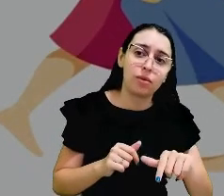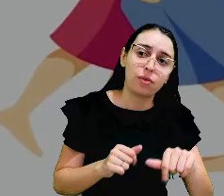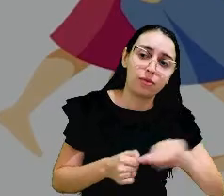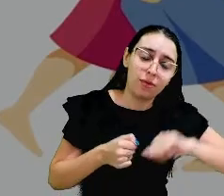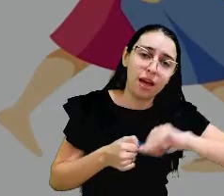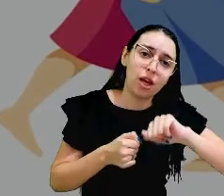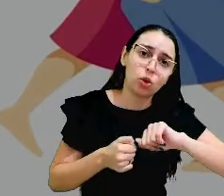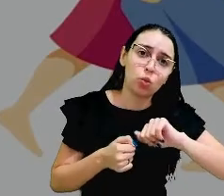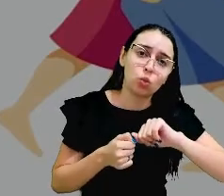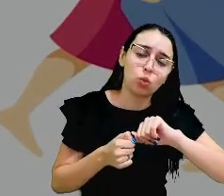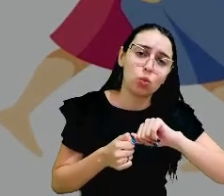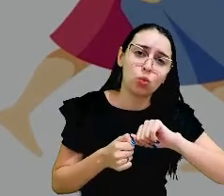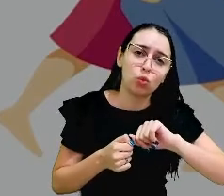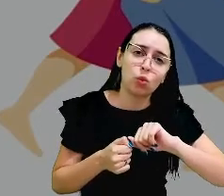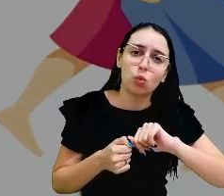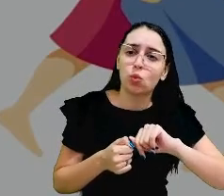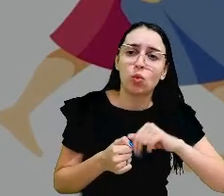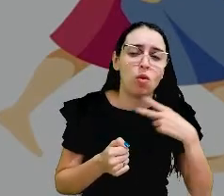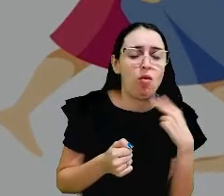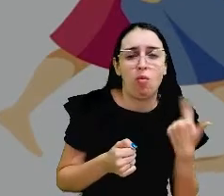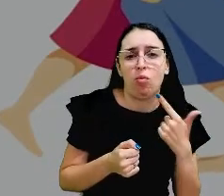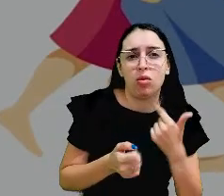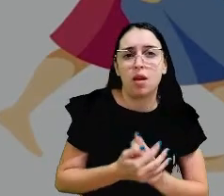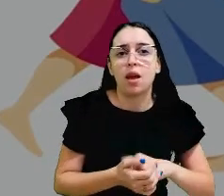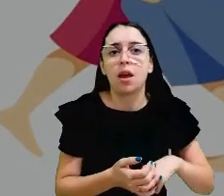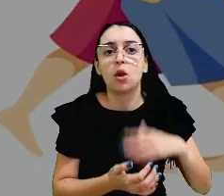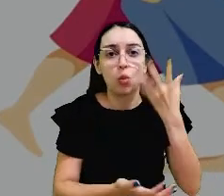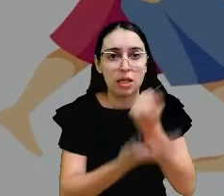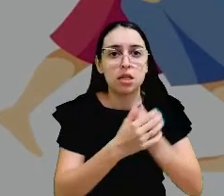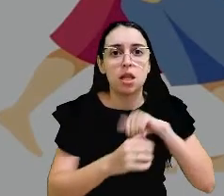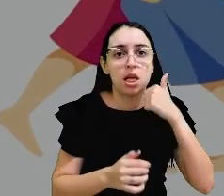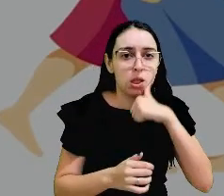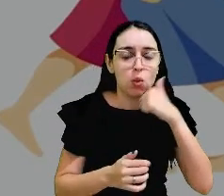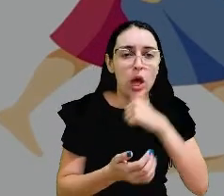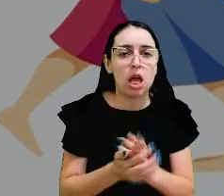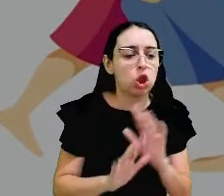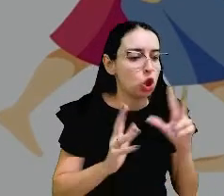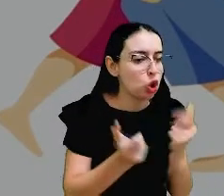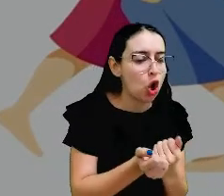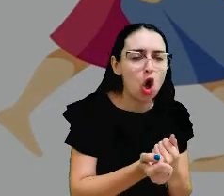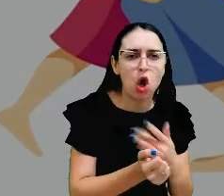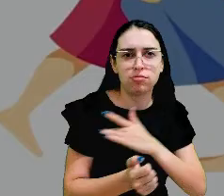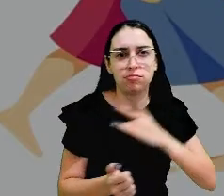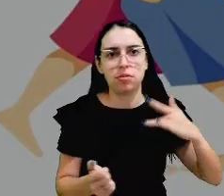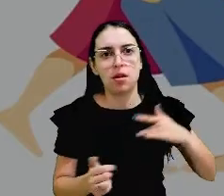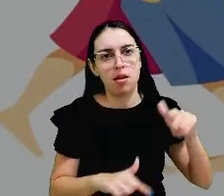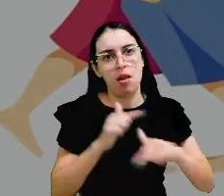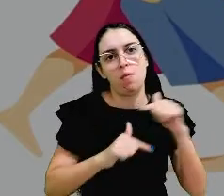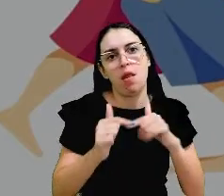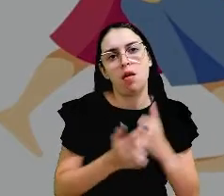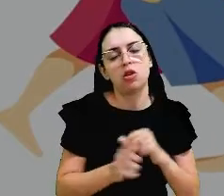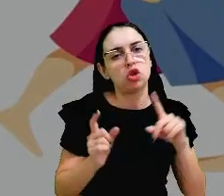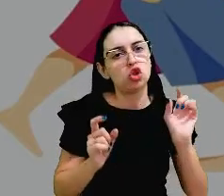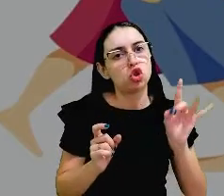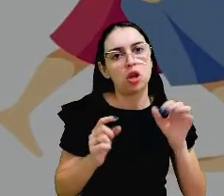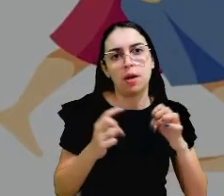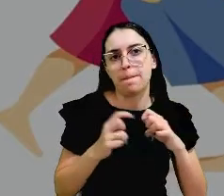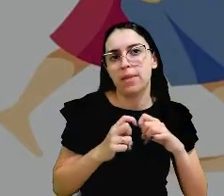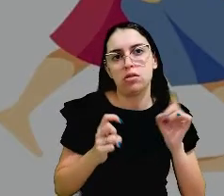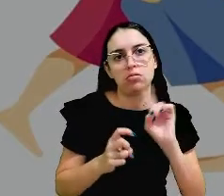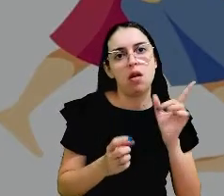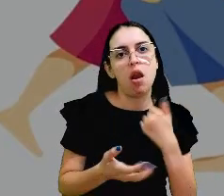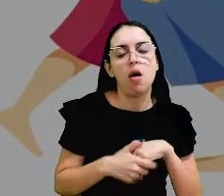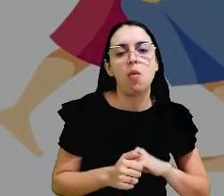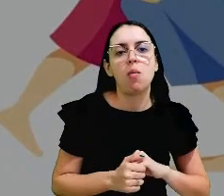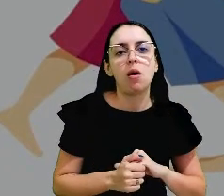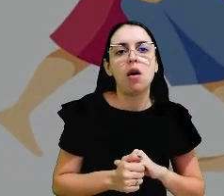autonomia. Esse conceito engloba todos os prestadores de serviço de saúde, não apenas os médicos. E durante uma